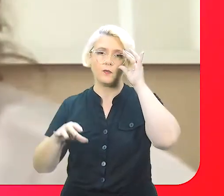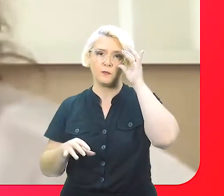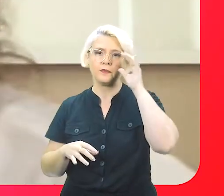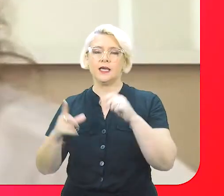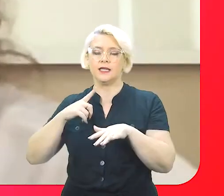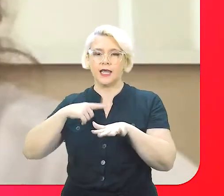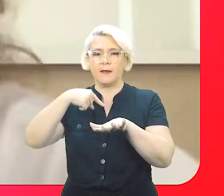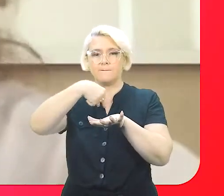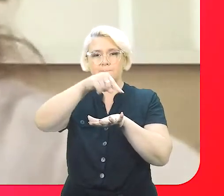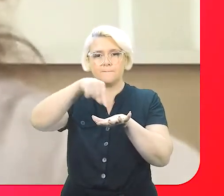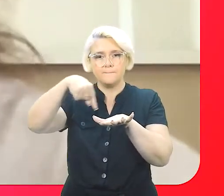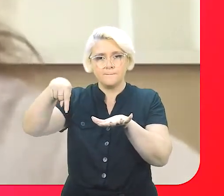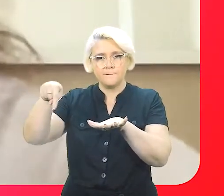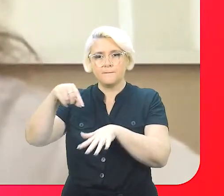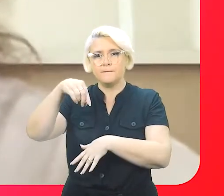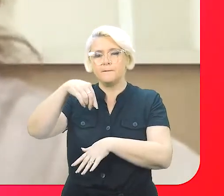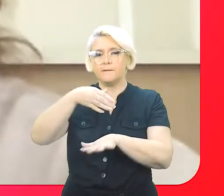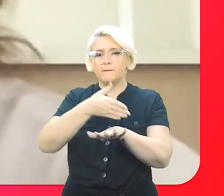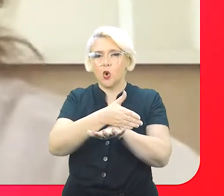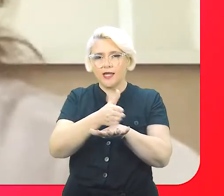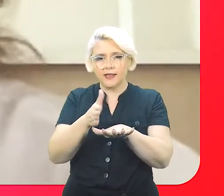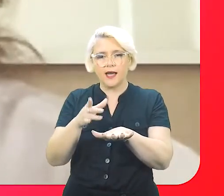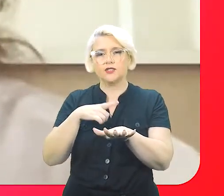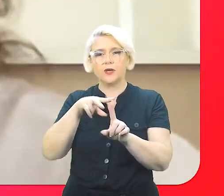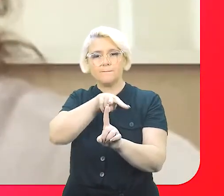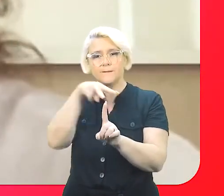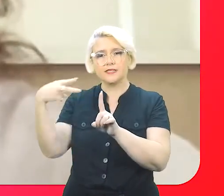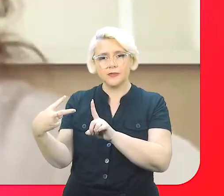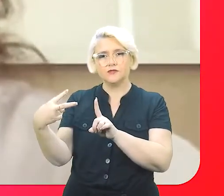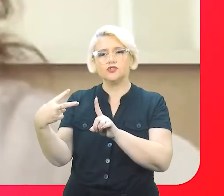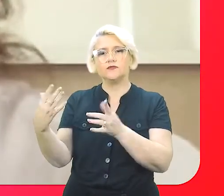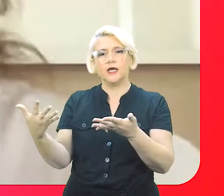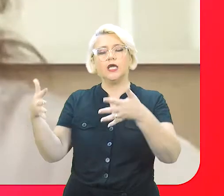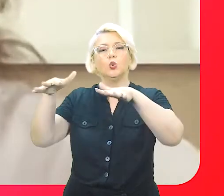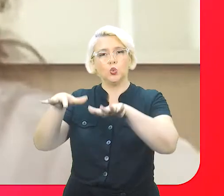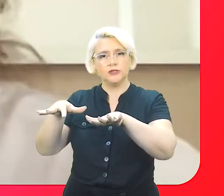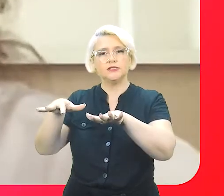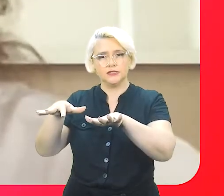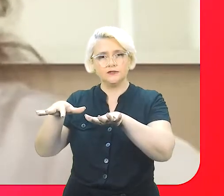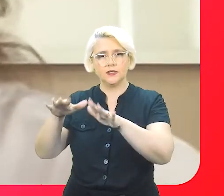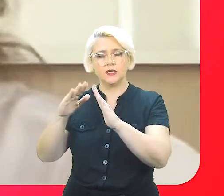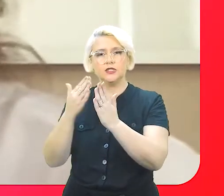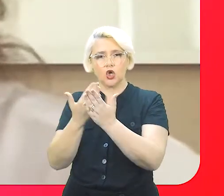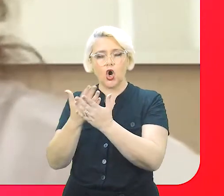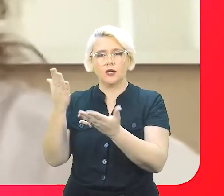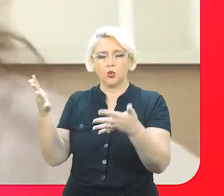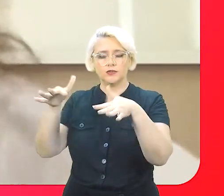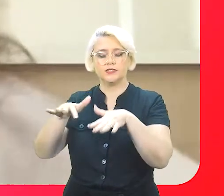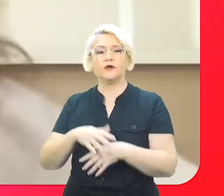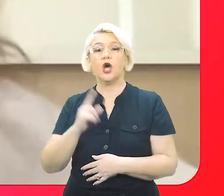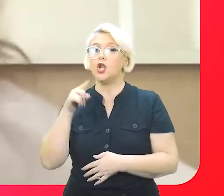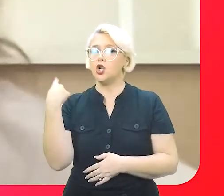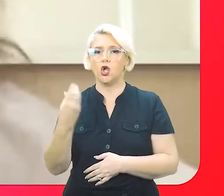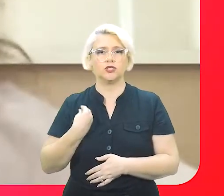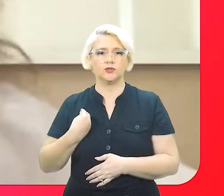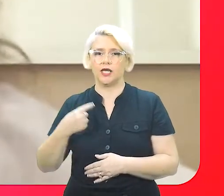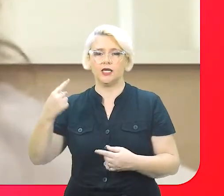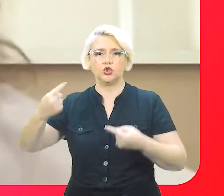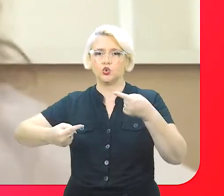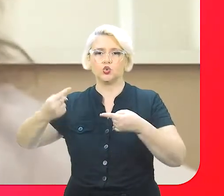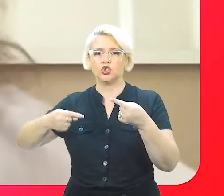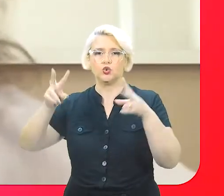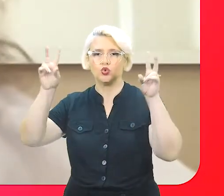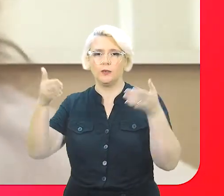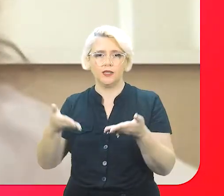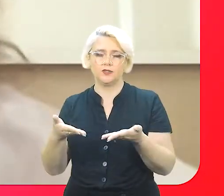como modalidade, na perspectiva de uma educação escolar inclusiva, nós não estaríamos discutindo